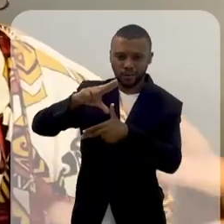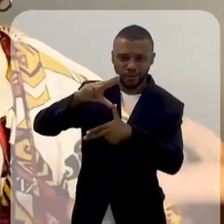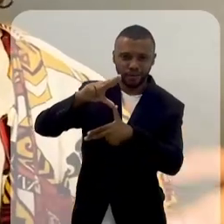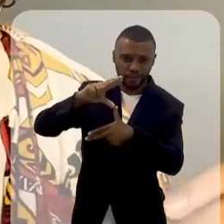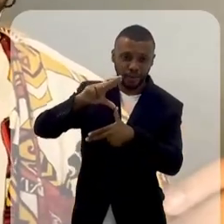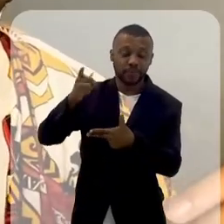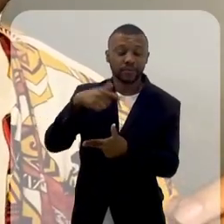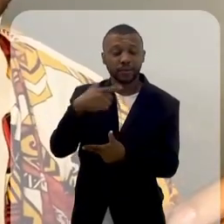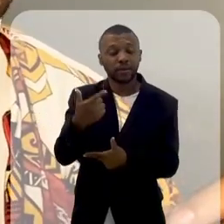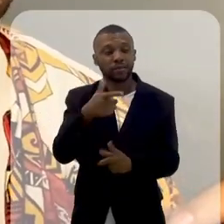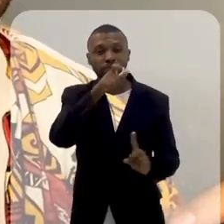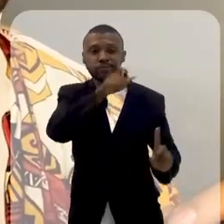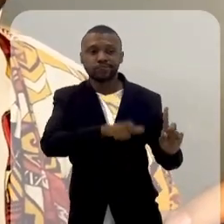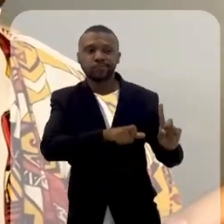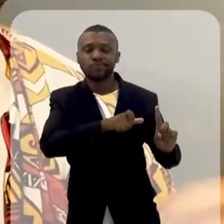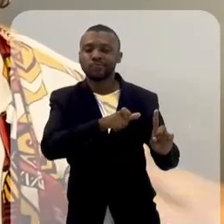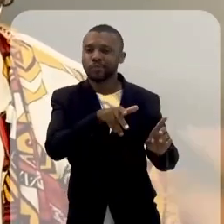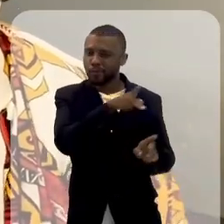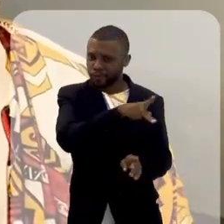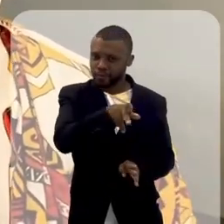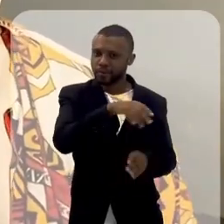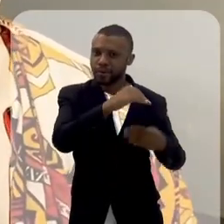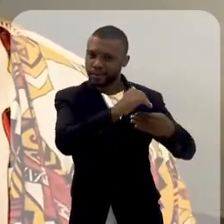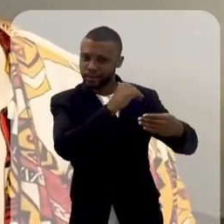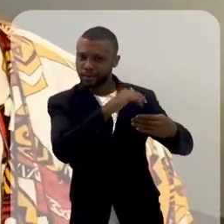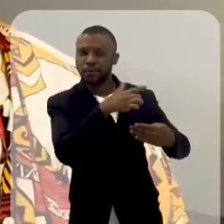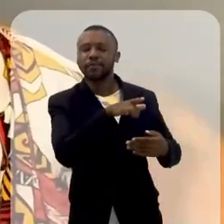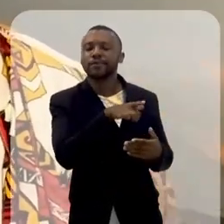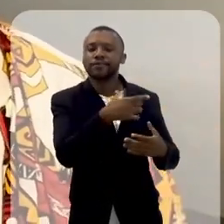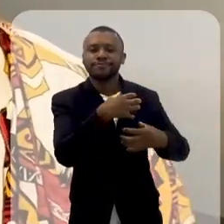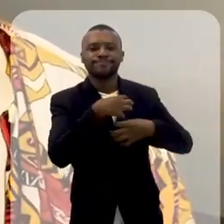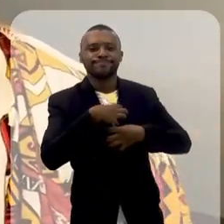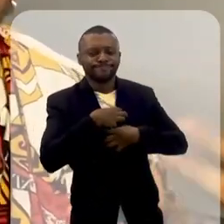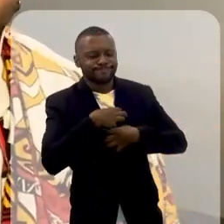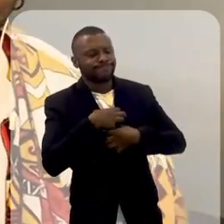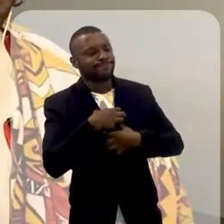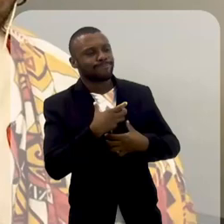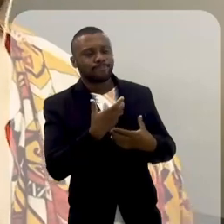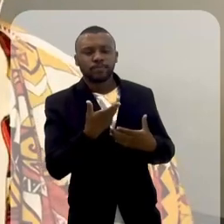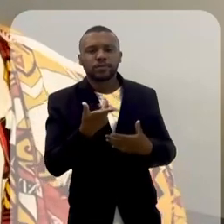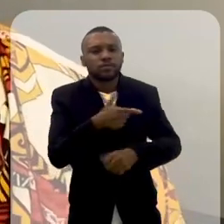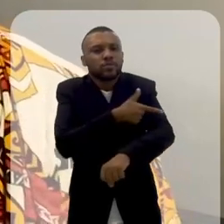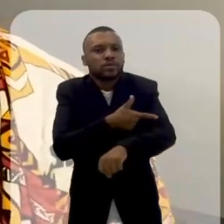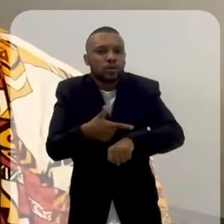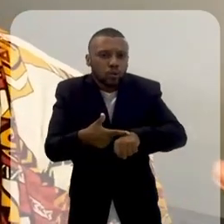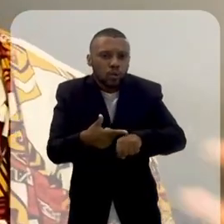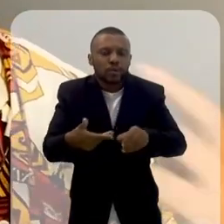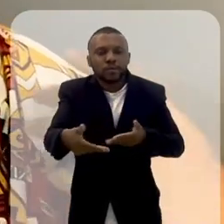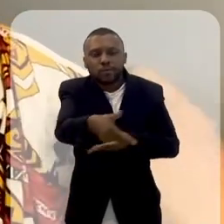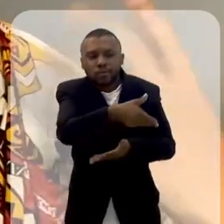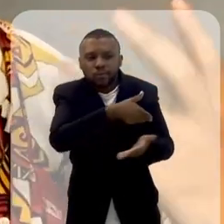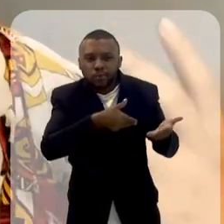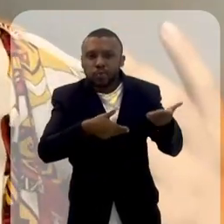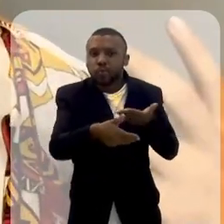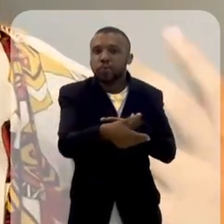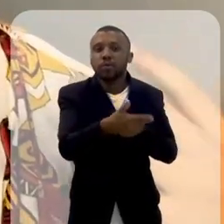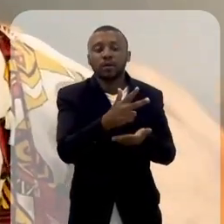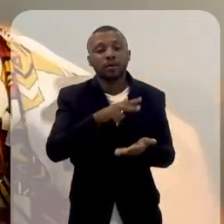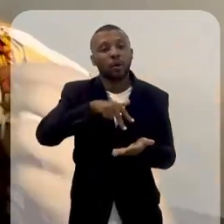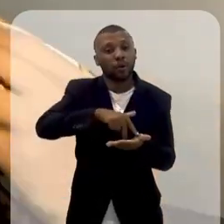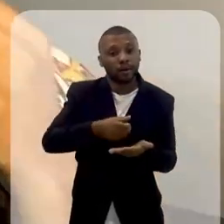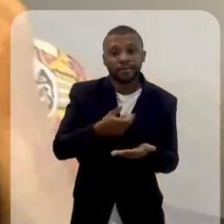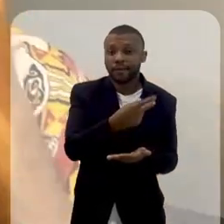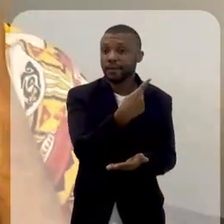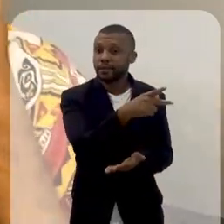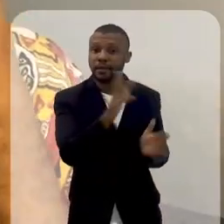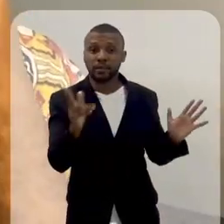e do teatro do real. E ele foi muito generoso comigo no lugar de escuta. Ele escutava muito mais do que falava, porque era o lugar que ele podia ter como